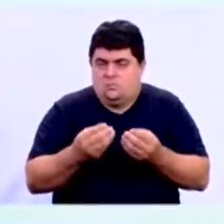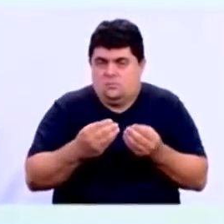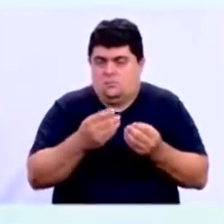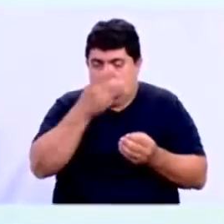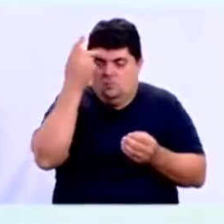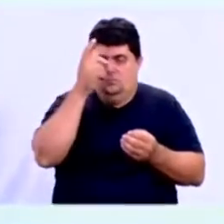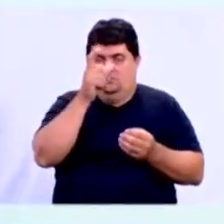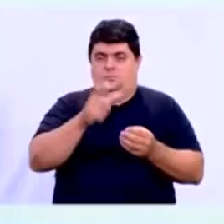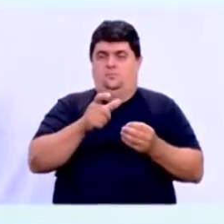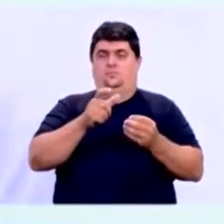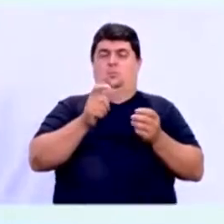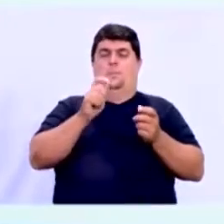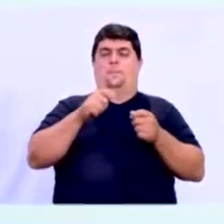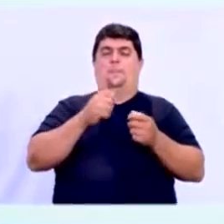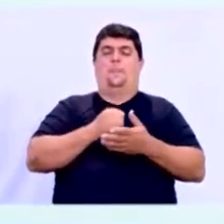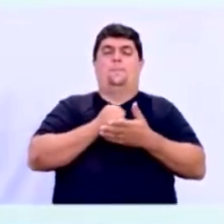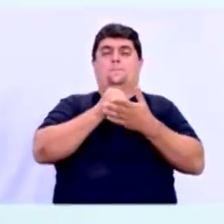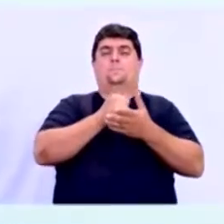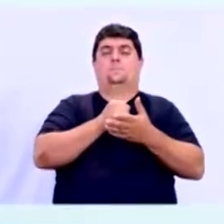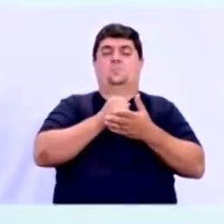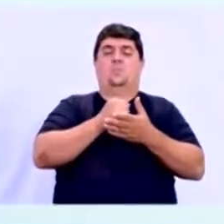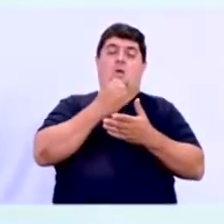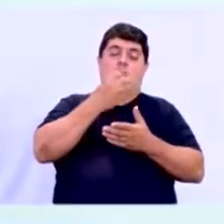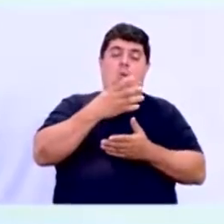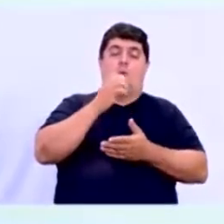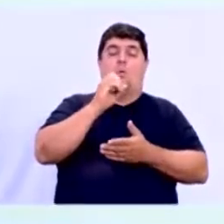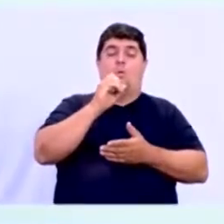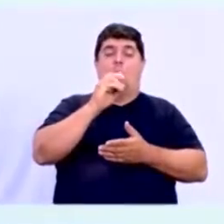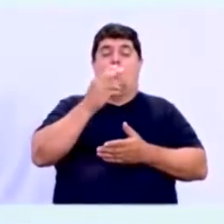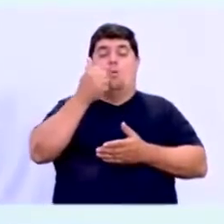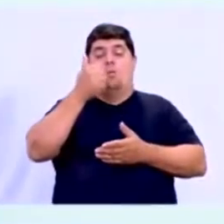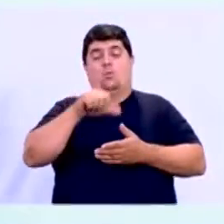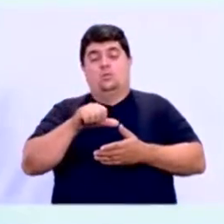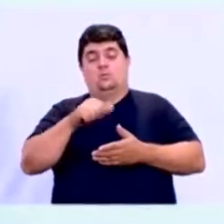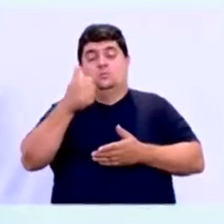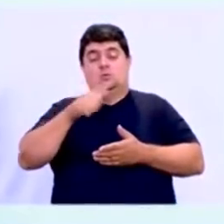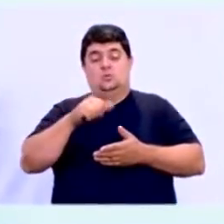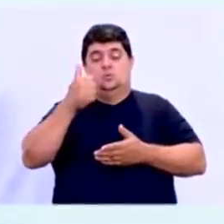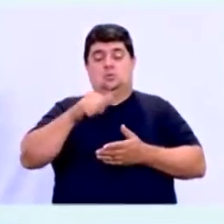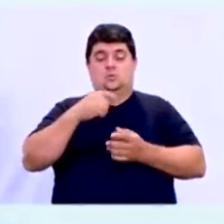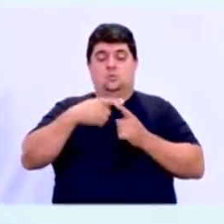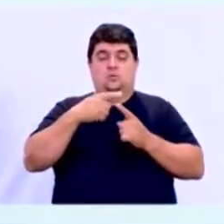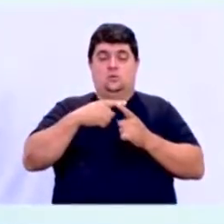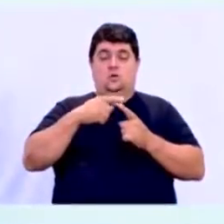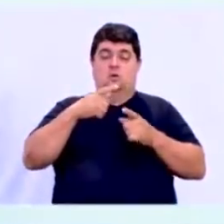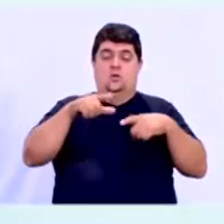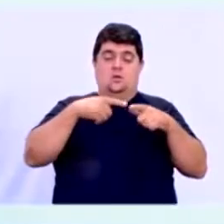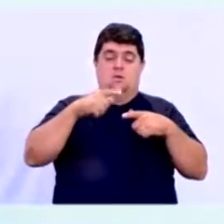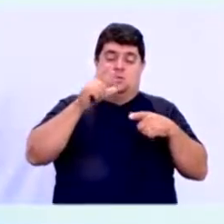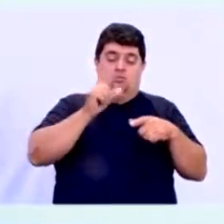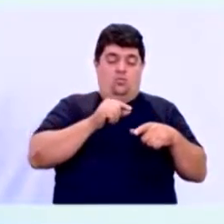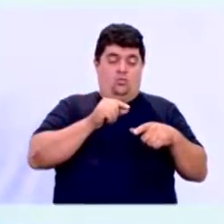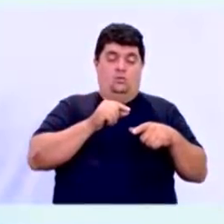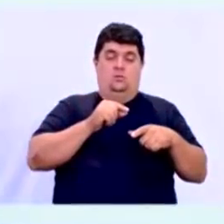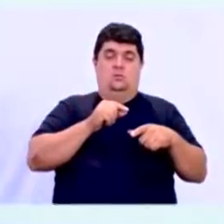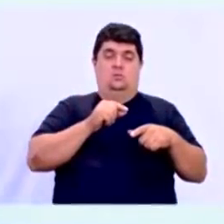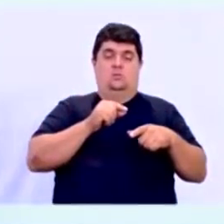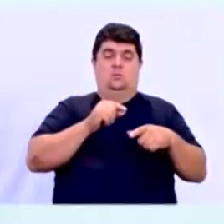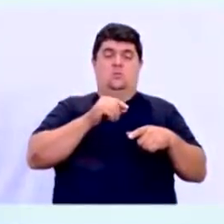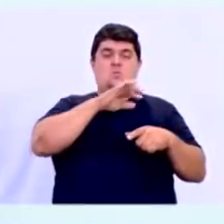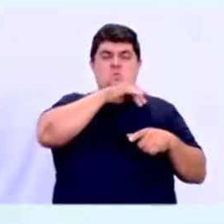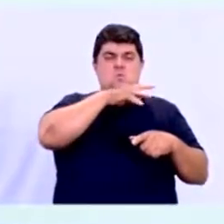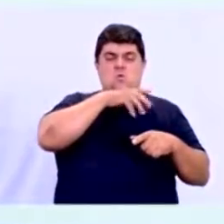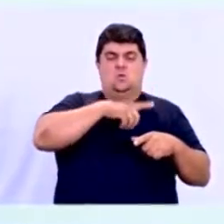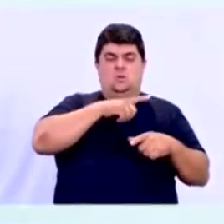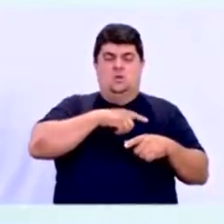pessoa, pode influenciar de forma positiva ou negativa no negócio e tentar minimizar aí o que seja que possa